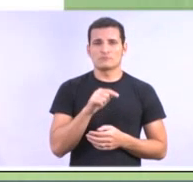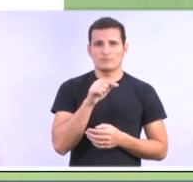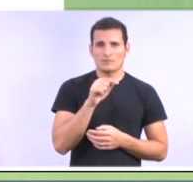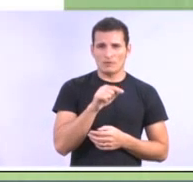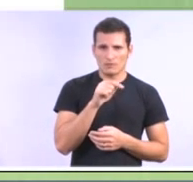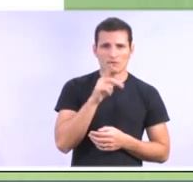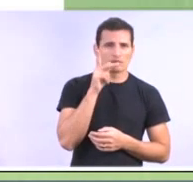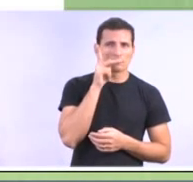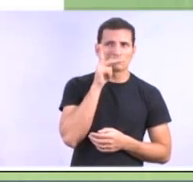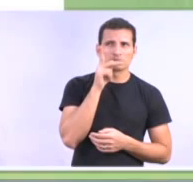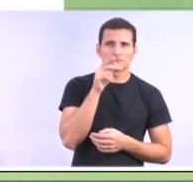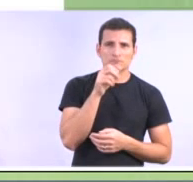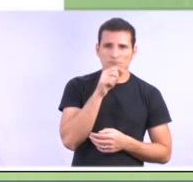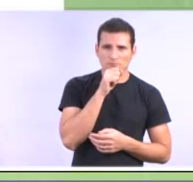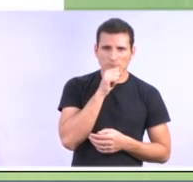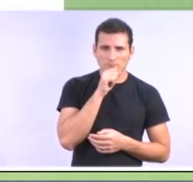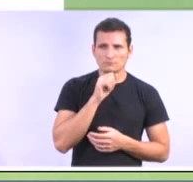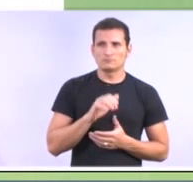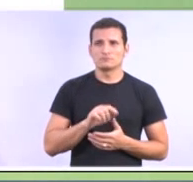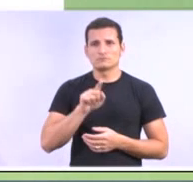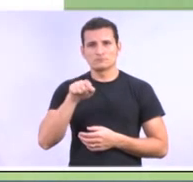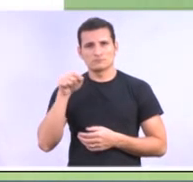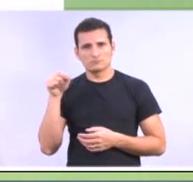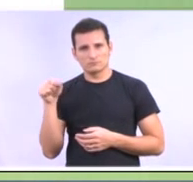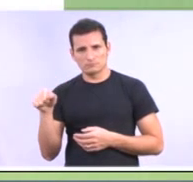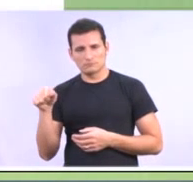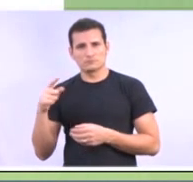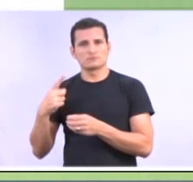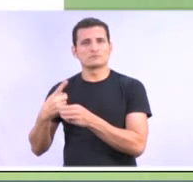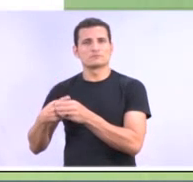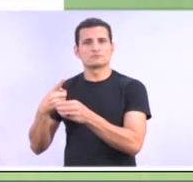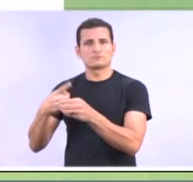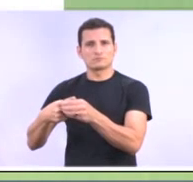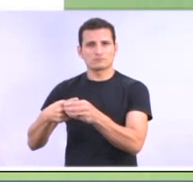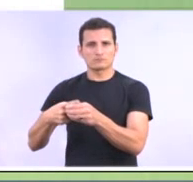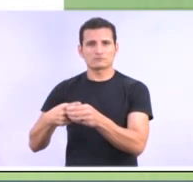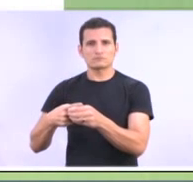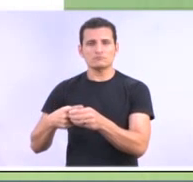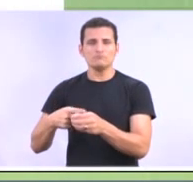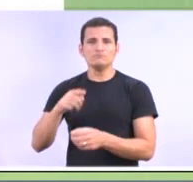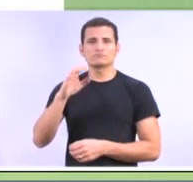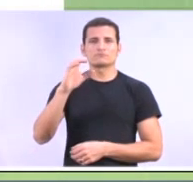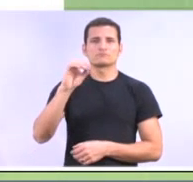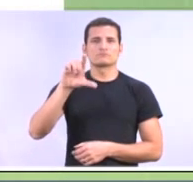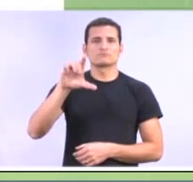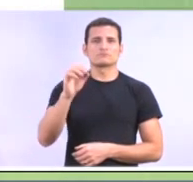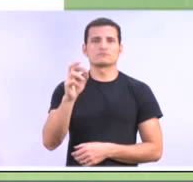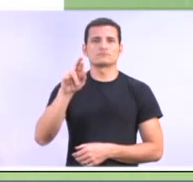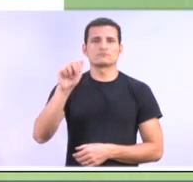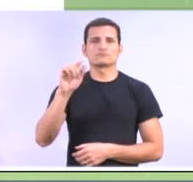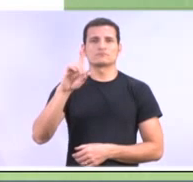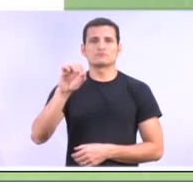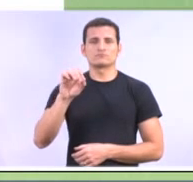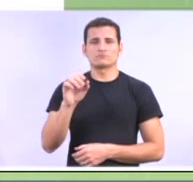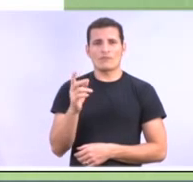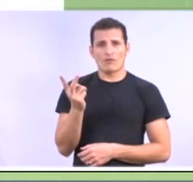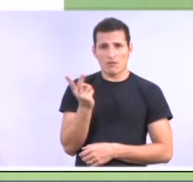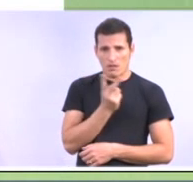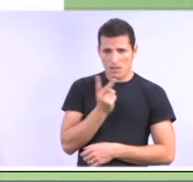Velho, correto? E tem um campus no interior do estado, vamos dizer Colorado do Oeste. Eles se